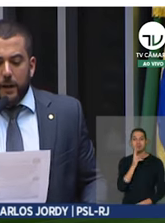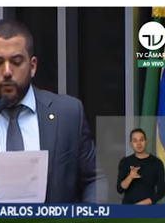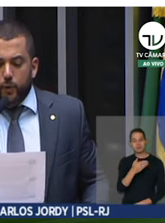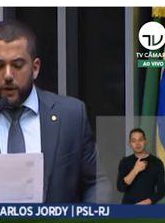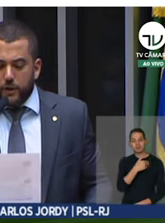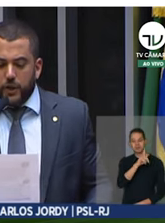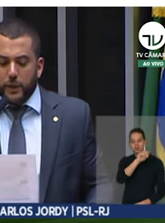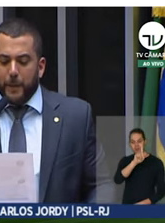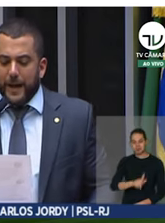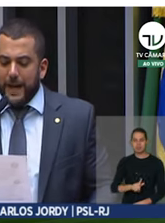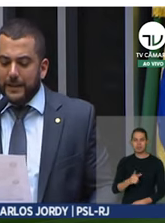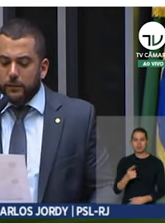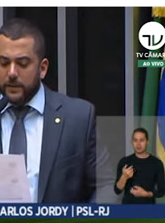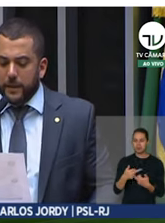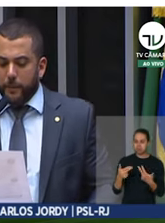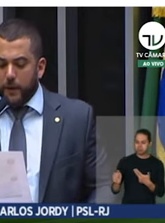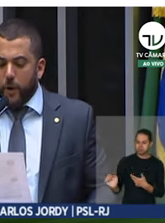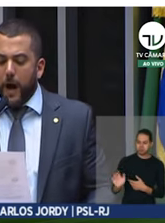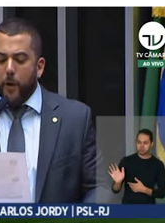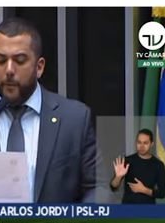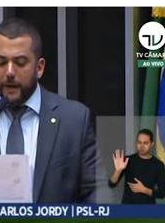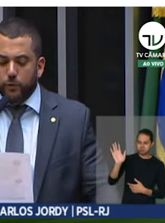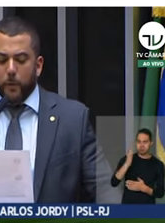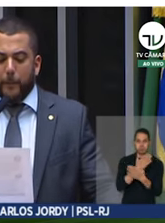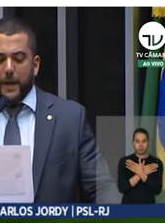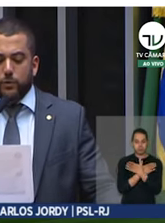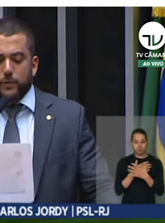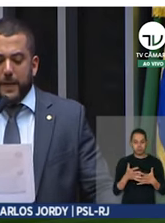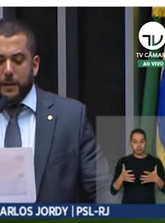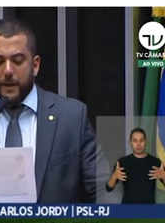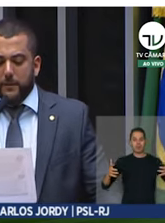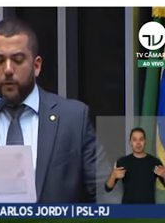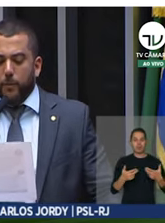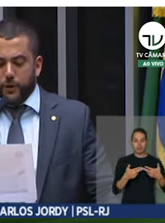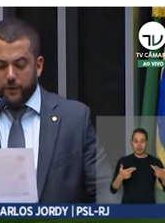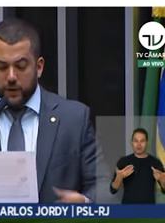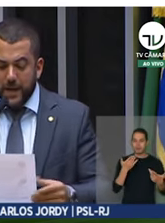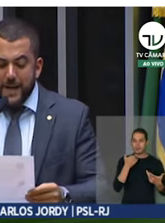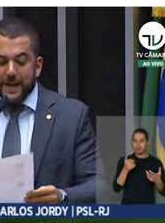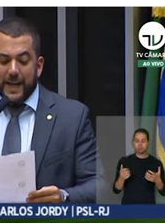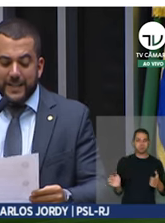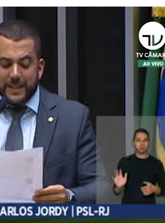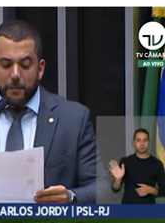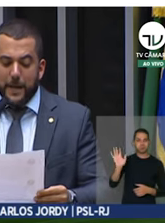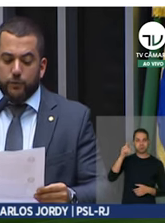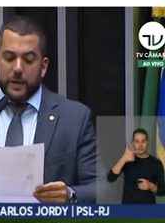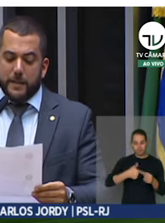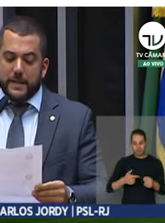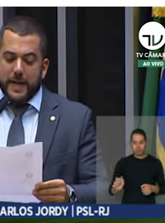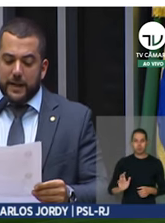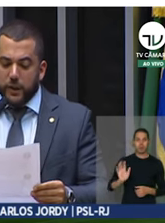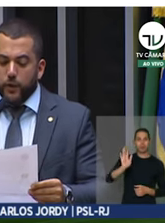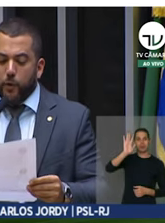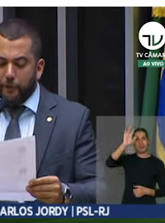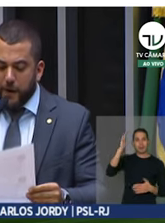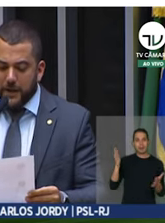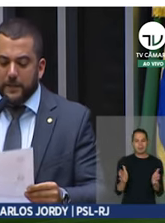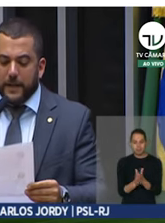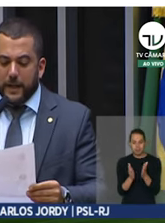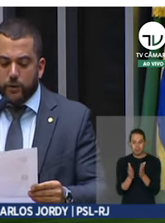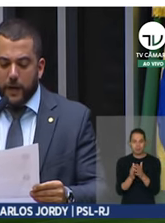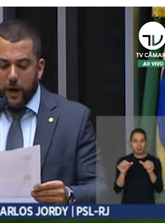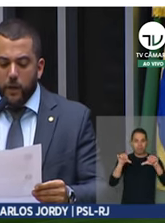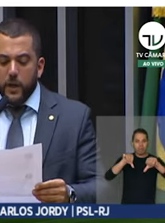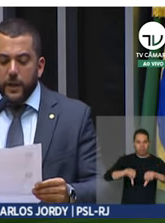inflação nas alturas disparada do desemprego aumento no preço dos alimentos e como x crescimento da miséria